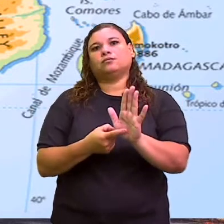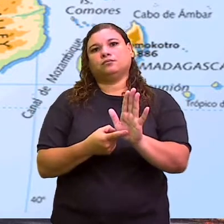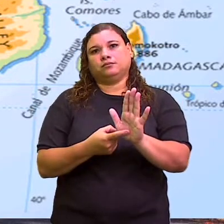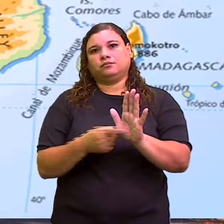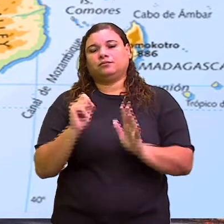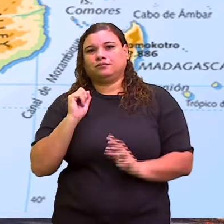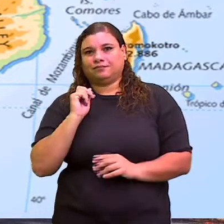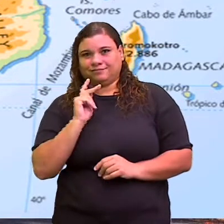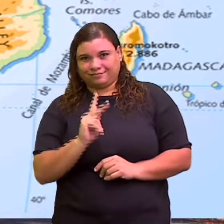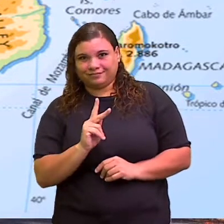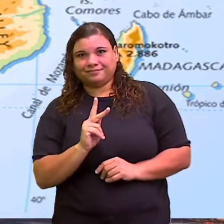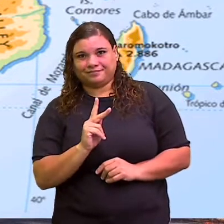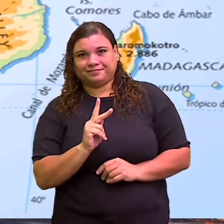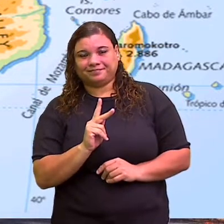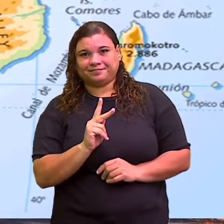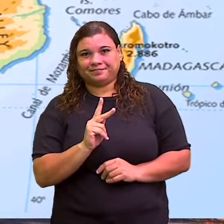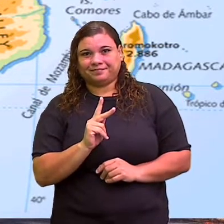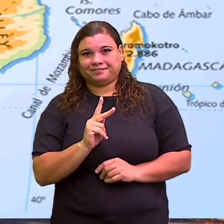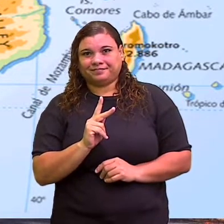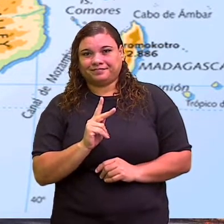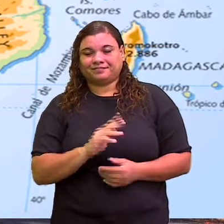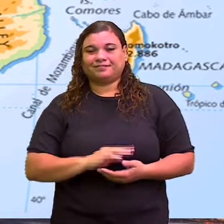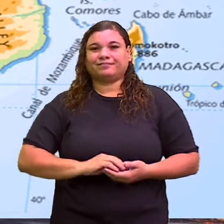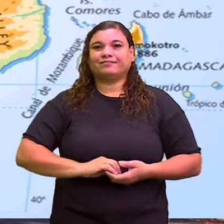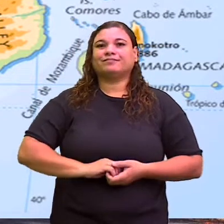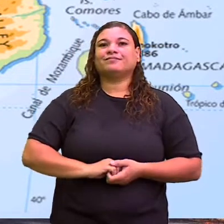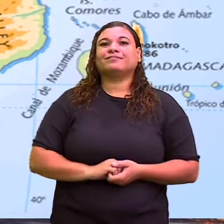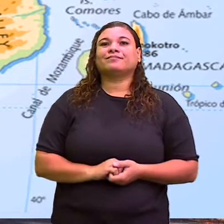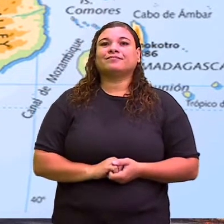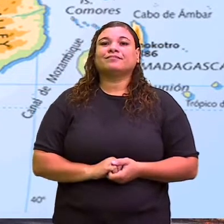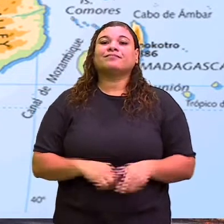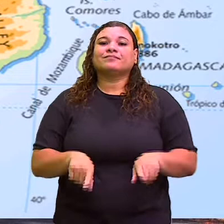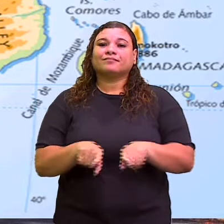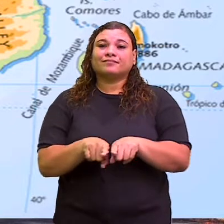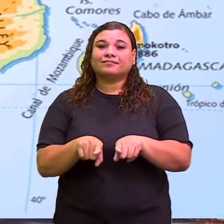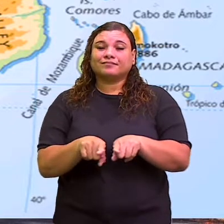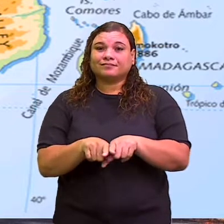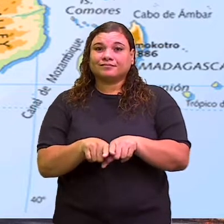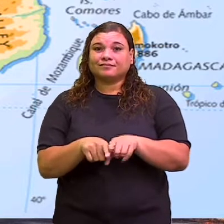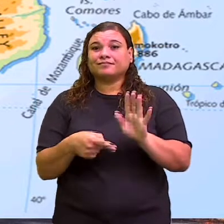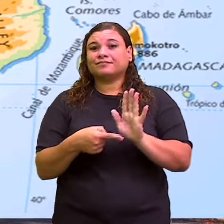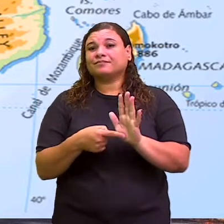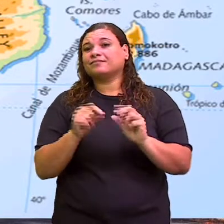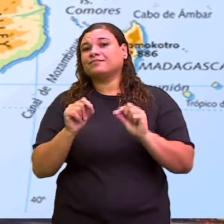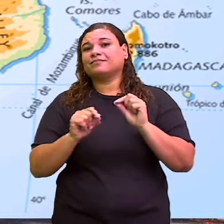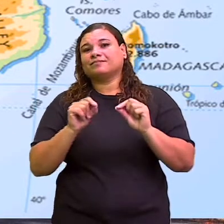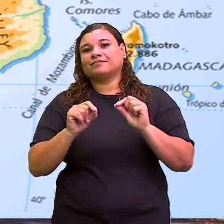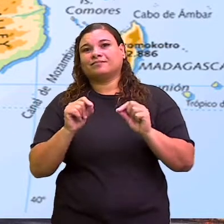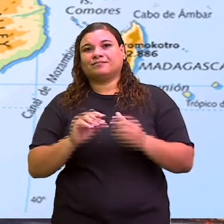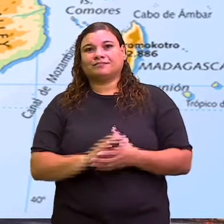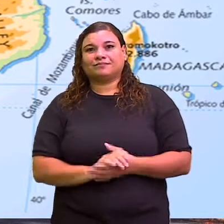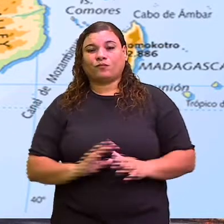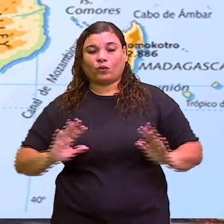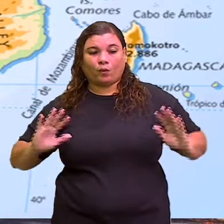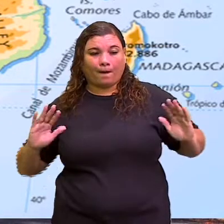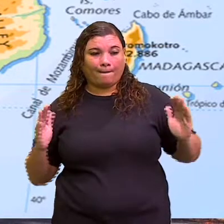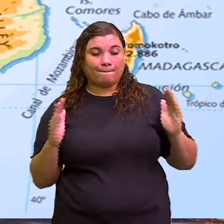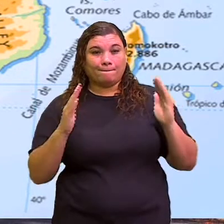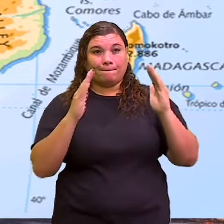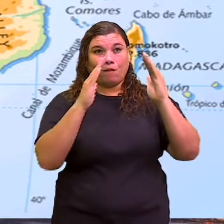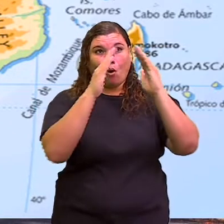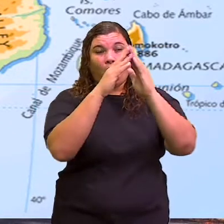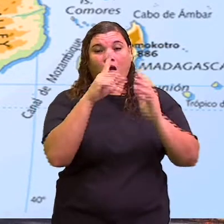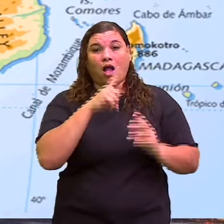Kilimanjaro, que tem quase 6.000 metros de altitude. Mas